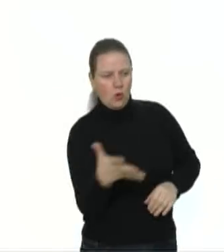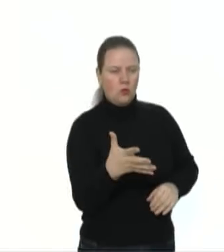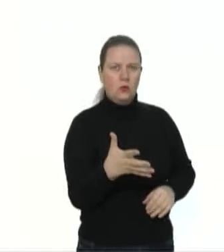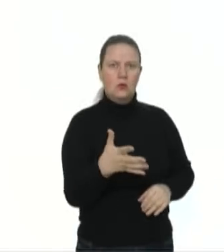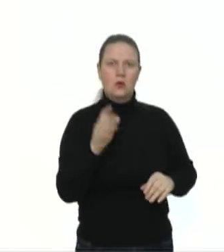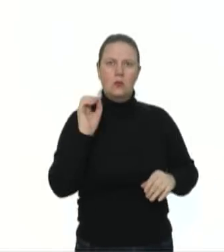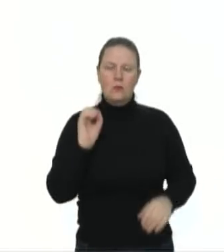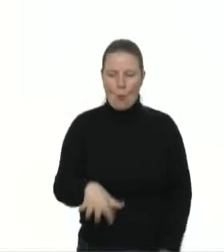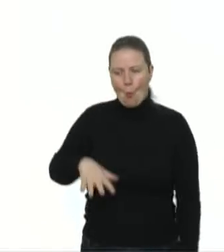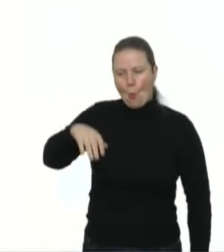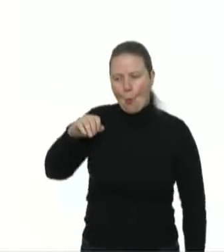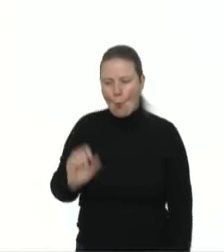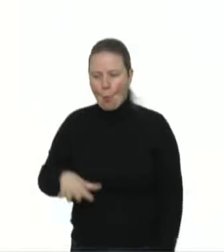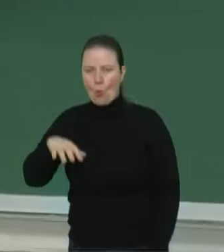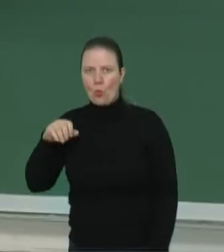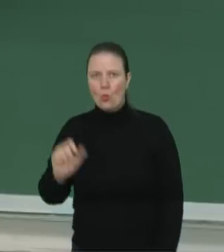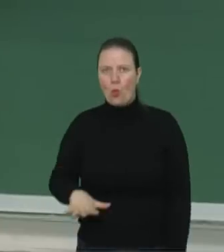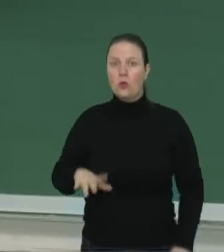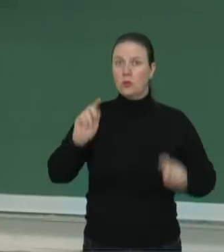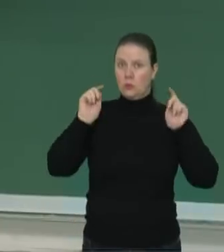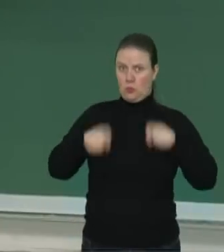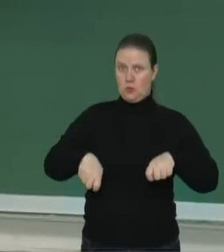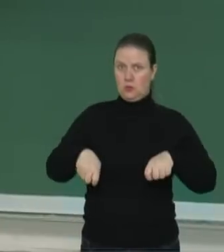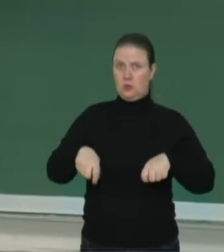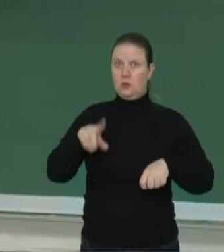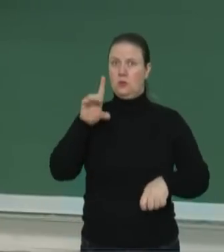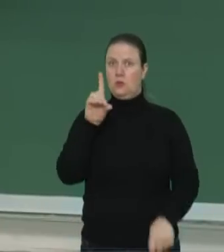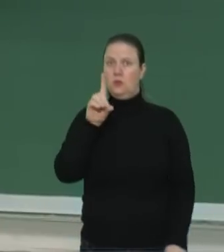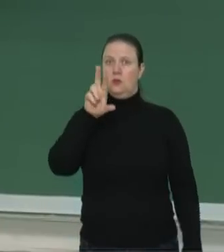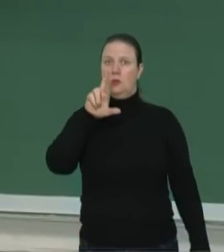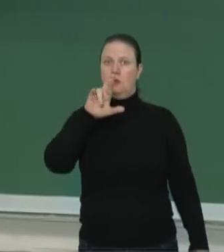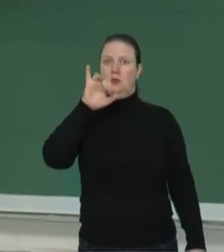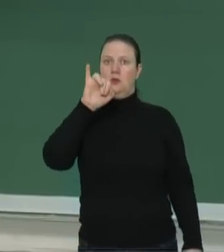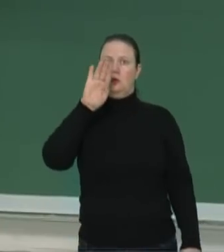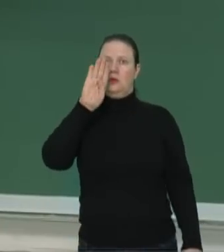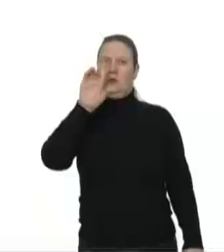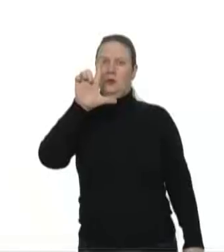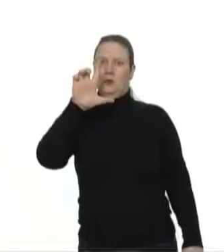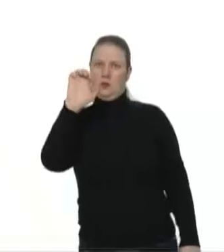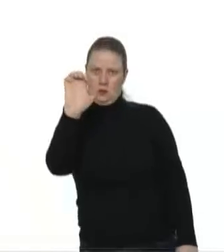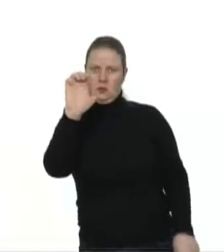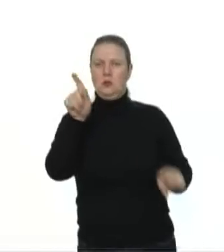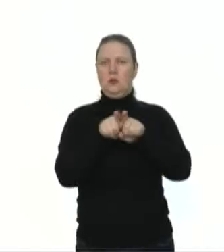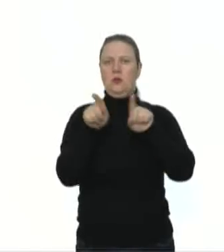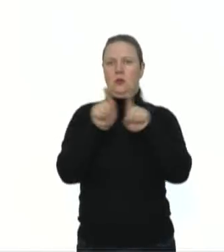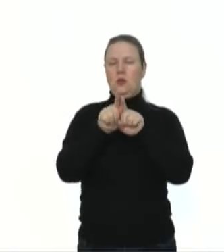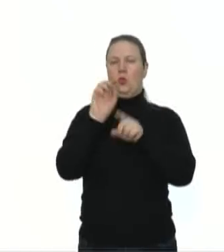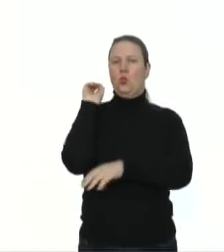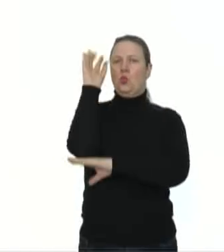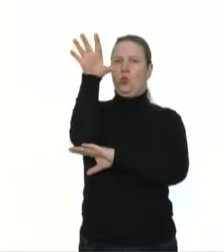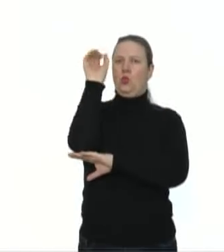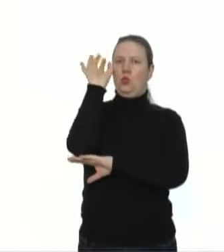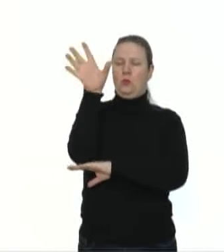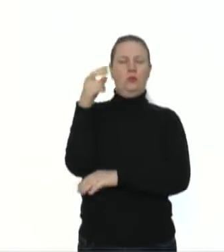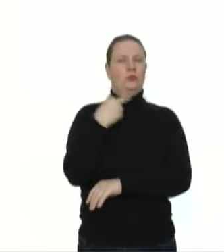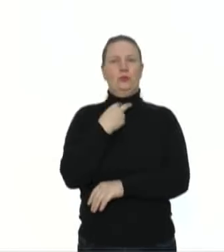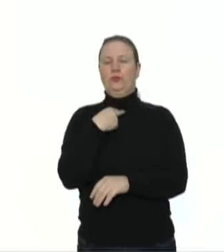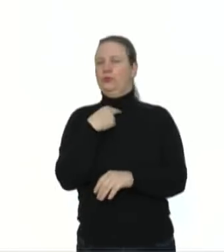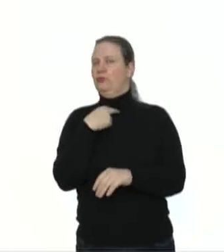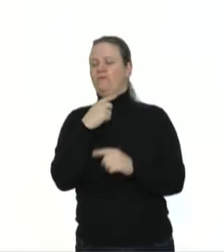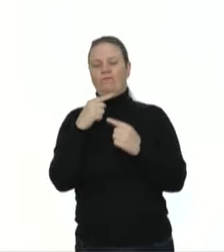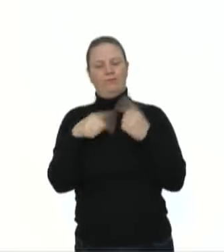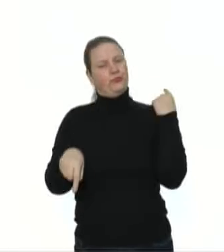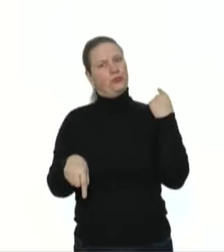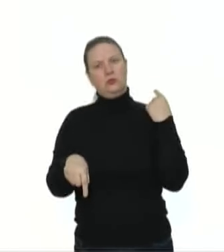ou quicada, também conhecido como drible, tá? No jogo de basquete, não é permitido,